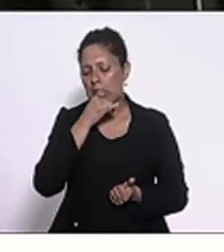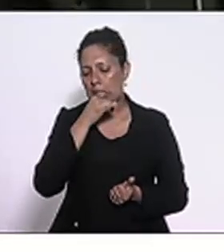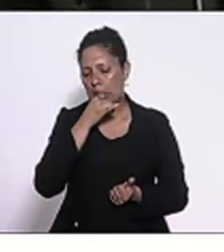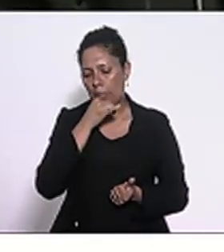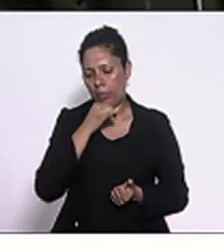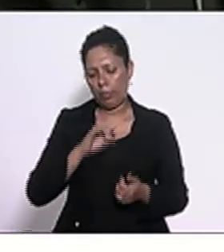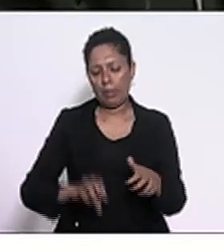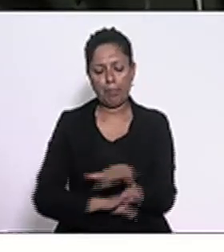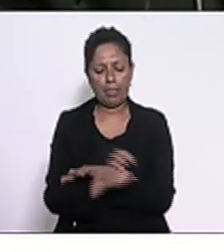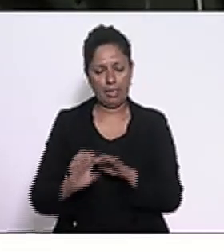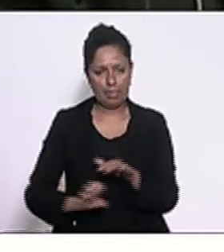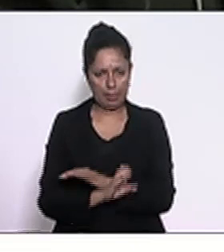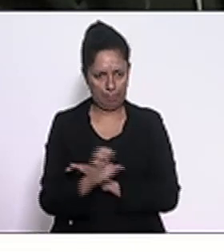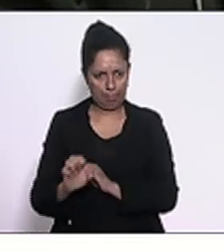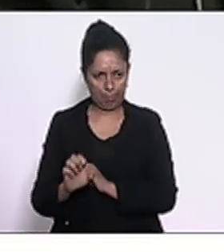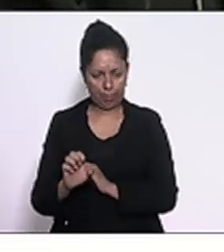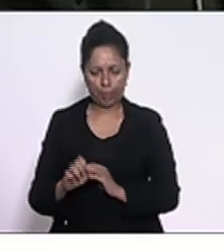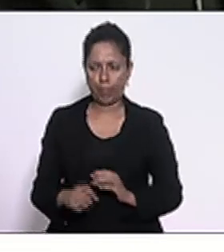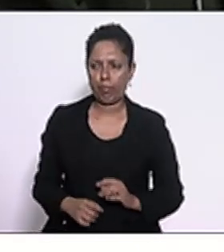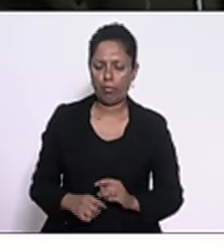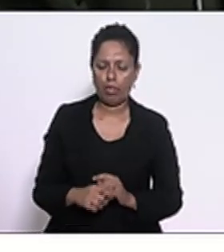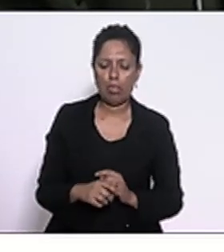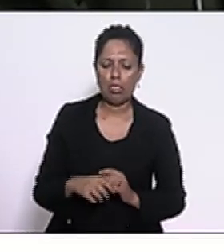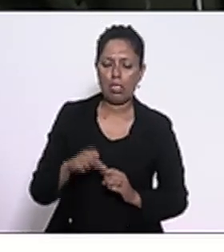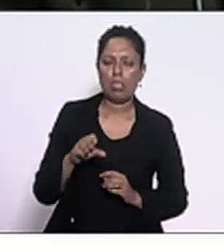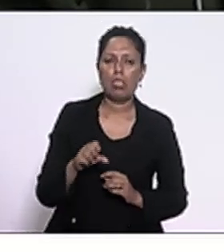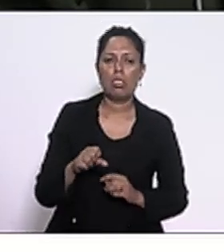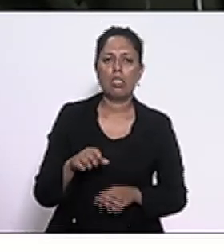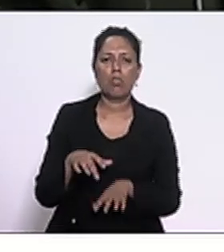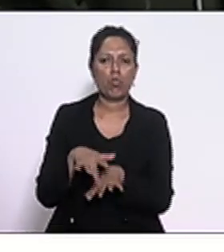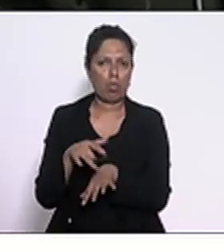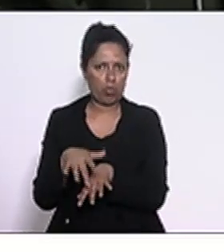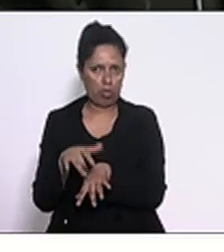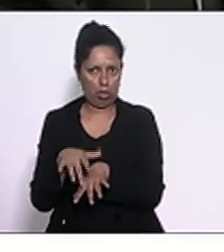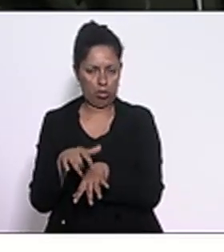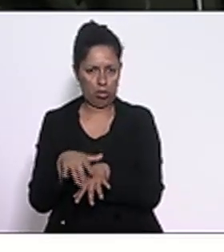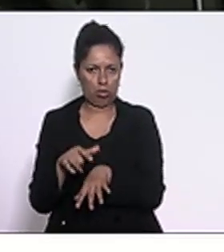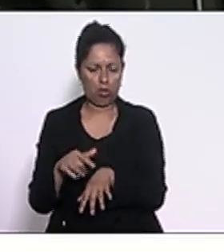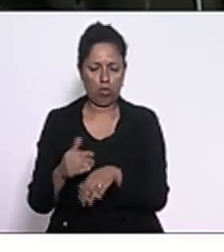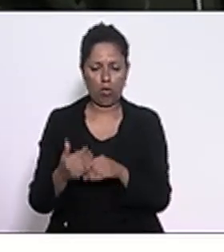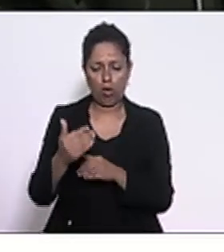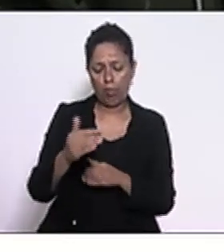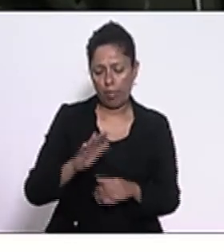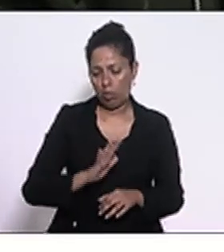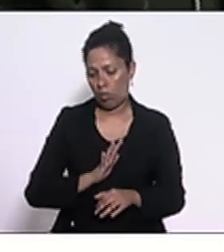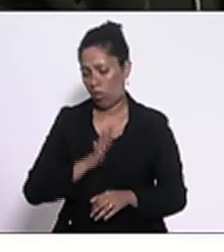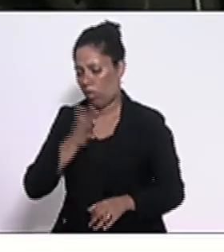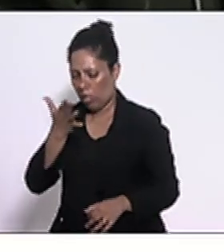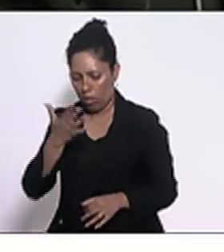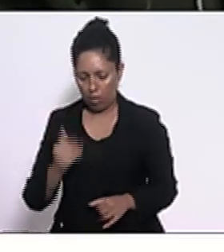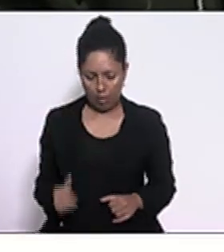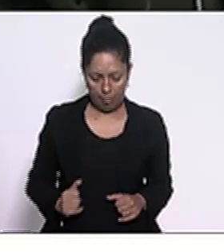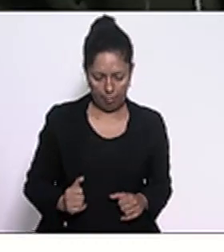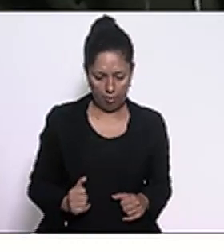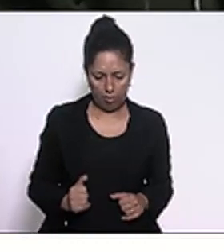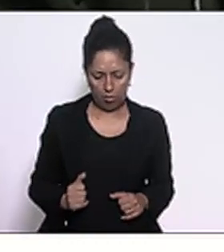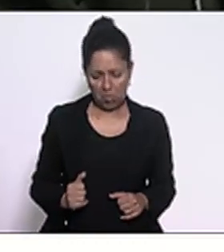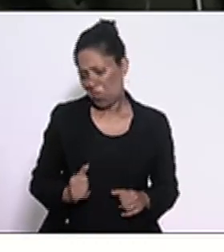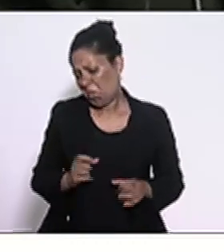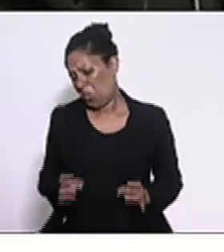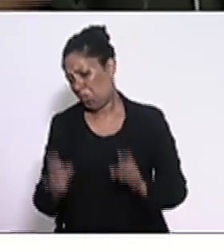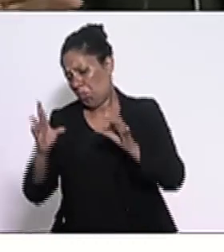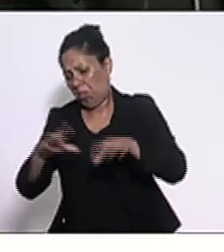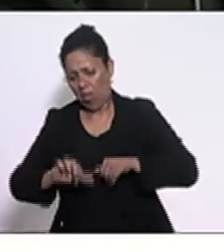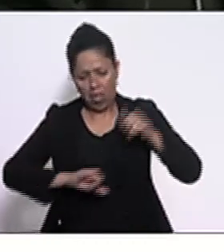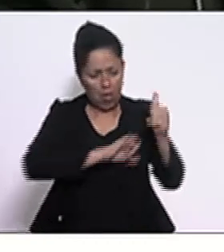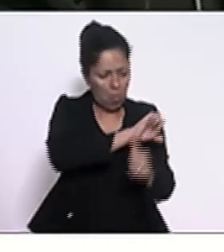de sapato. O mercado de sapato começa a ficar ruim. Ela pode mudar para o mercado de suco de laranja. É